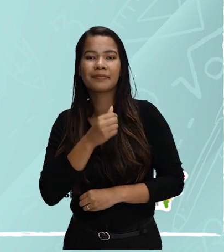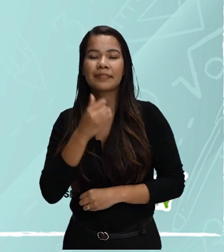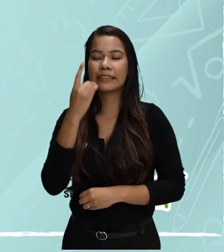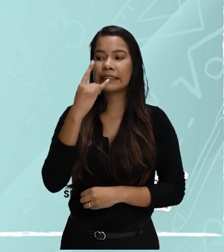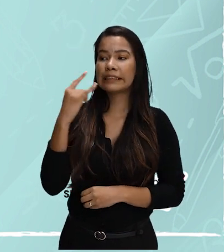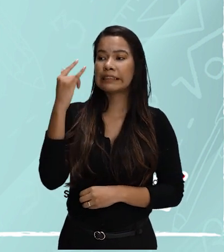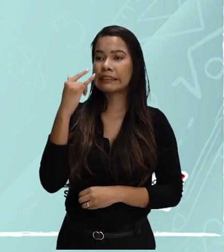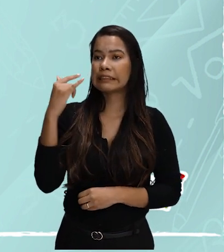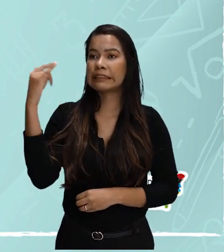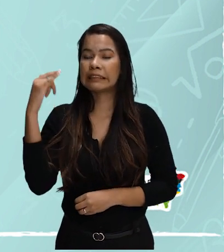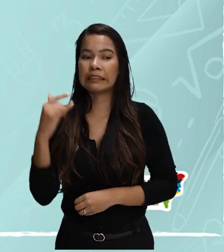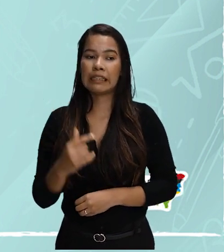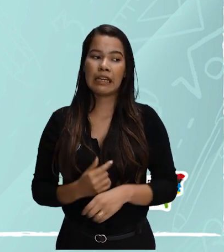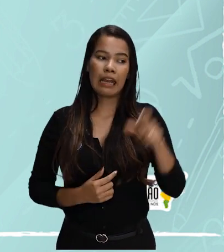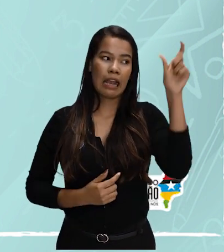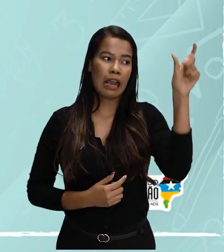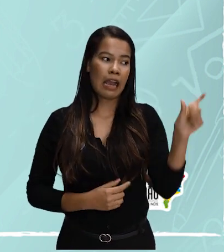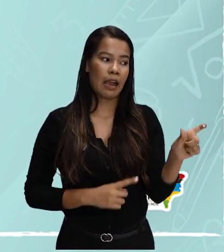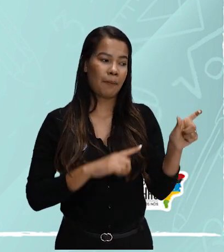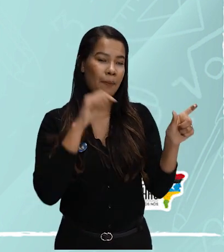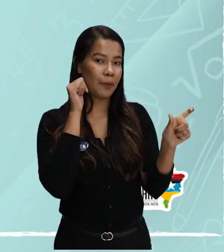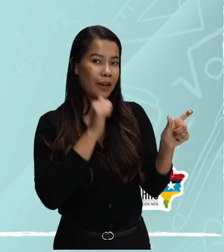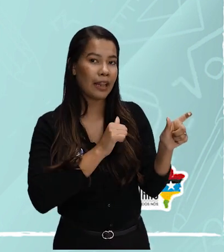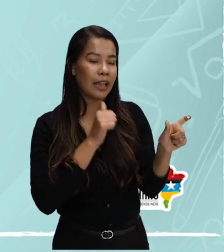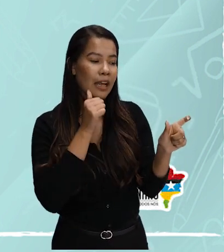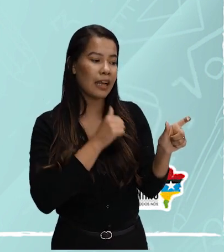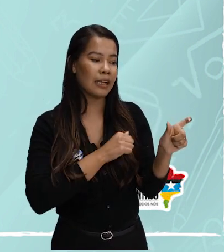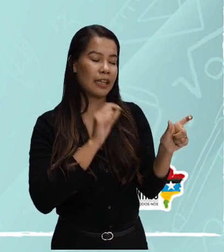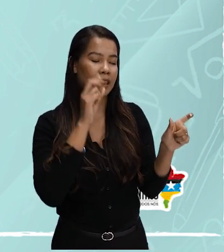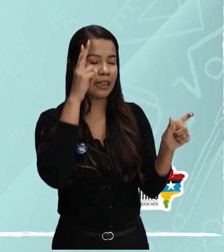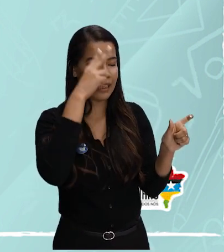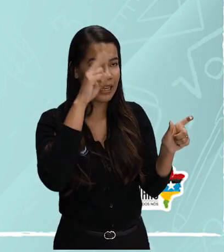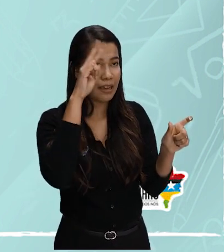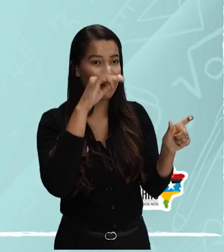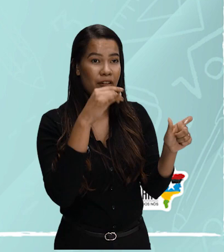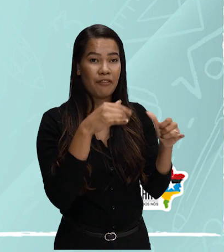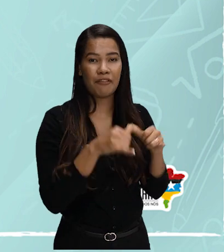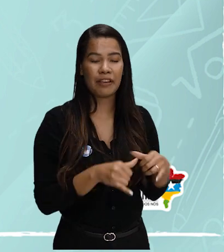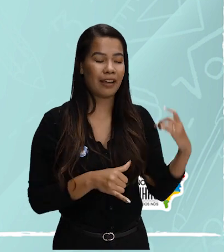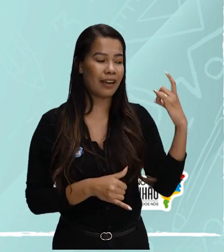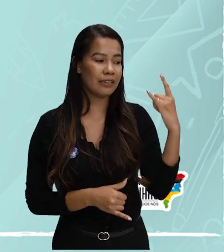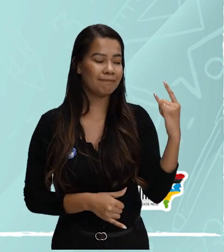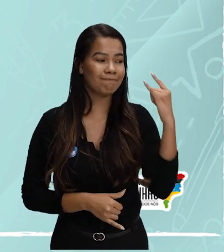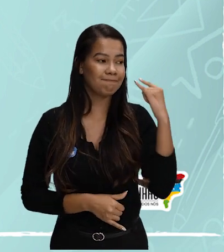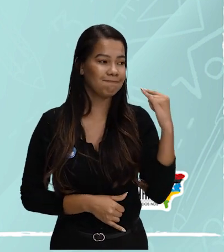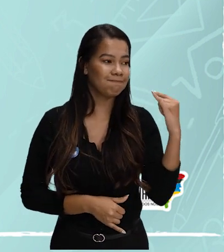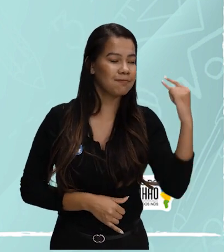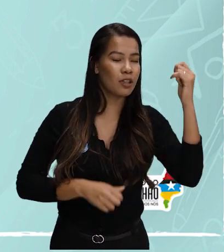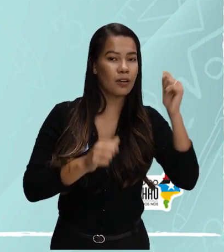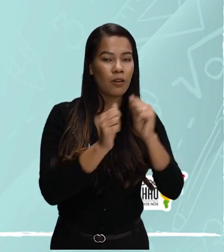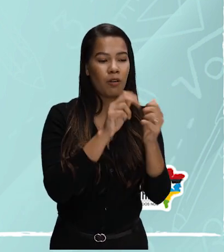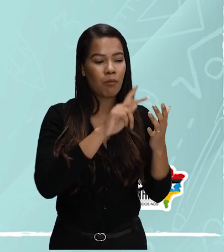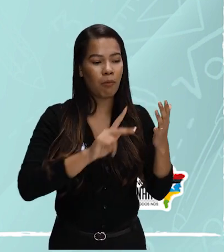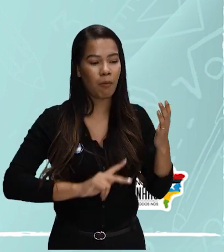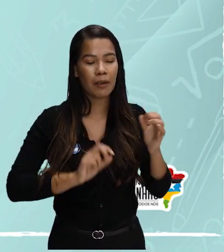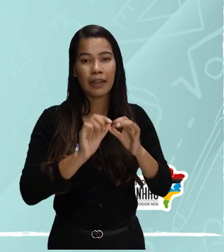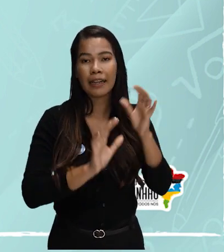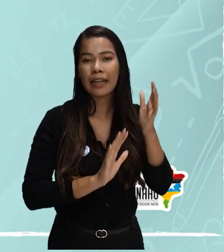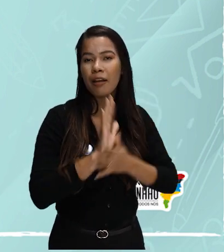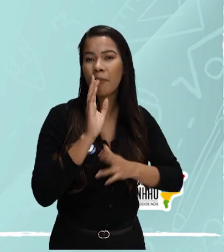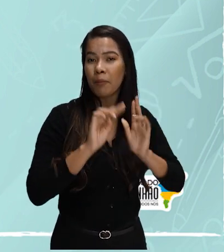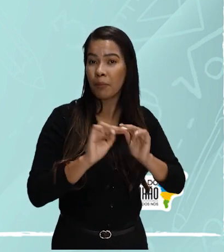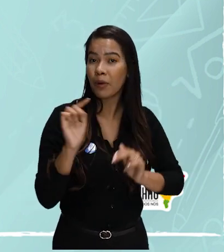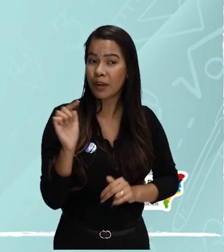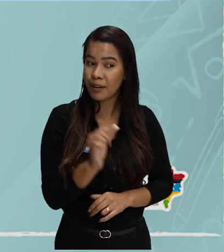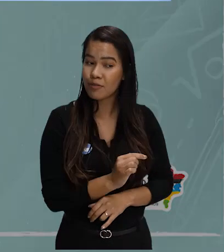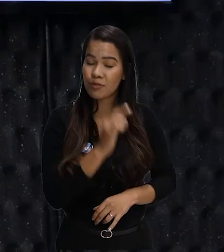rapaz. A senhora que ele lembra ficava encantada com os versos que ele compunha. Por isso que ele sonhou que era um trovador. Aí